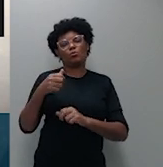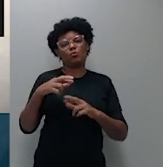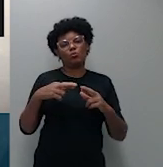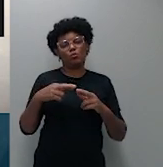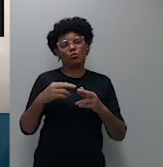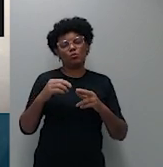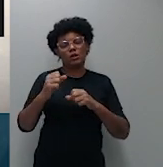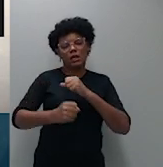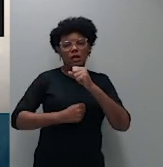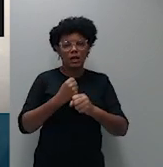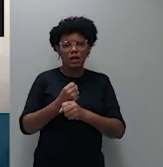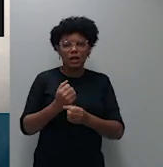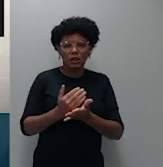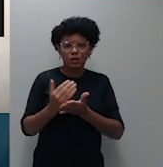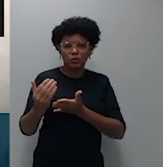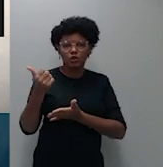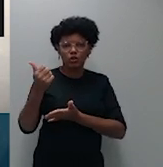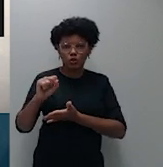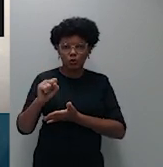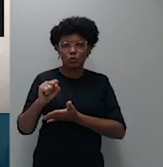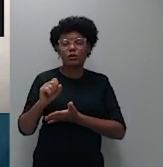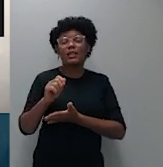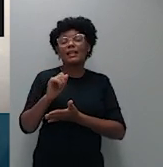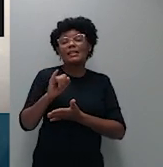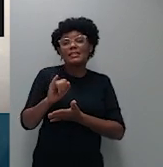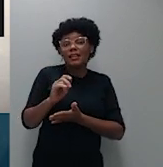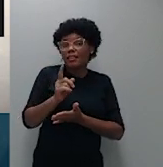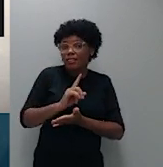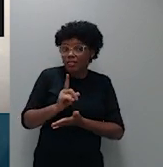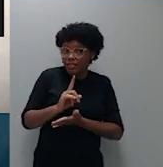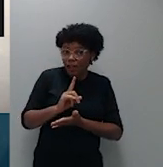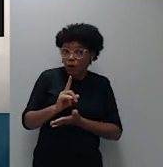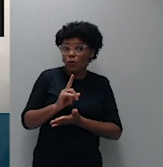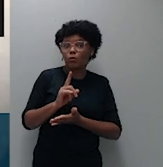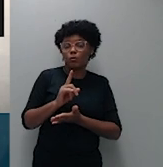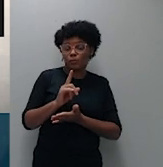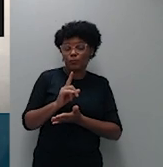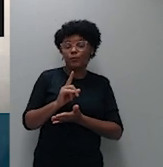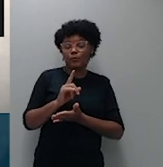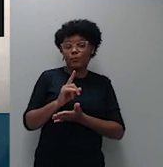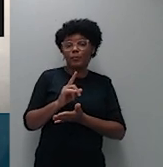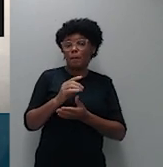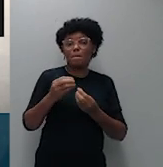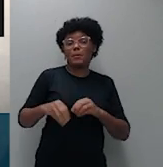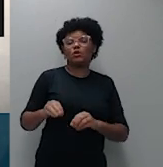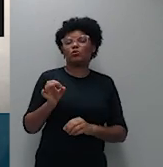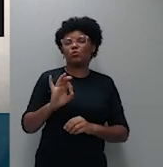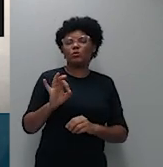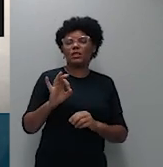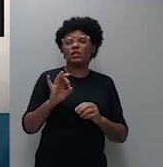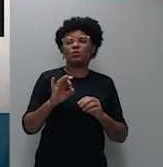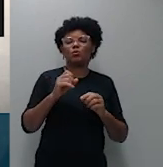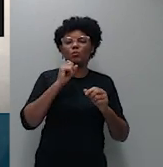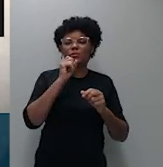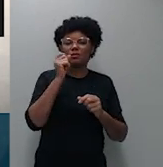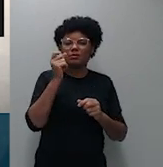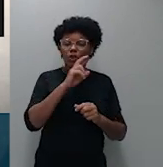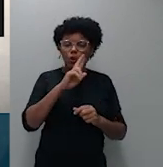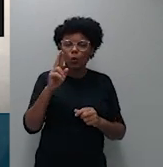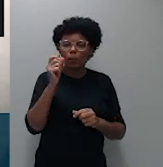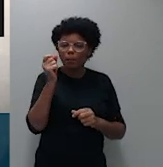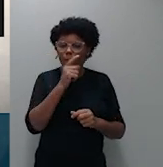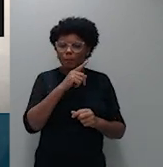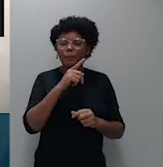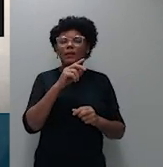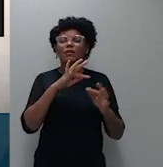maioridade Desde que não prejudique os apelidos de família ou ultrapassado esse prazo prescricional o